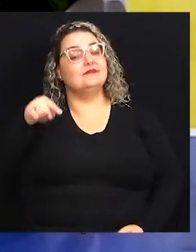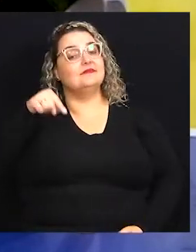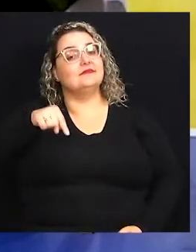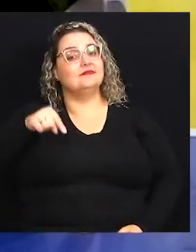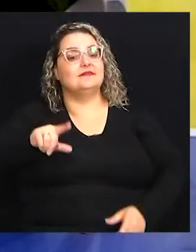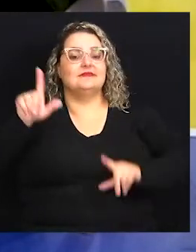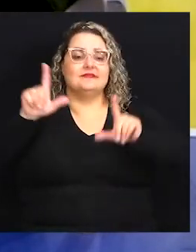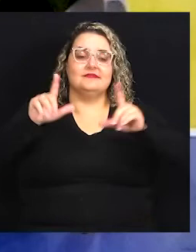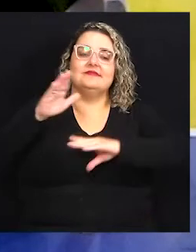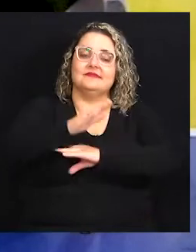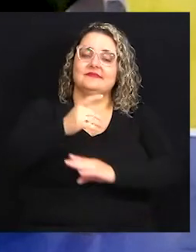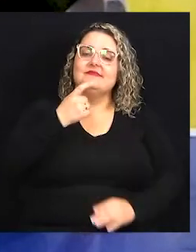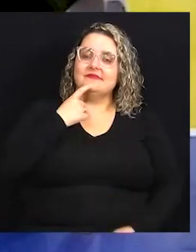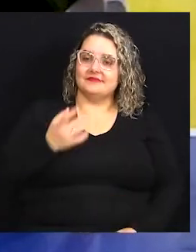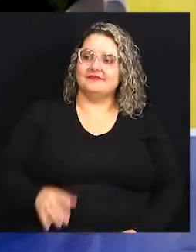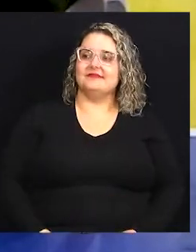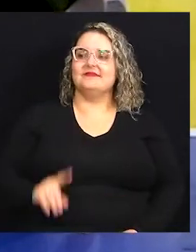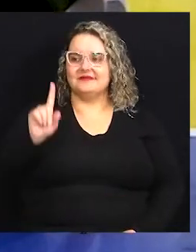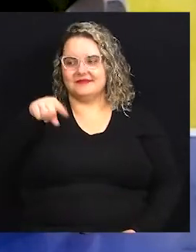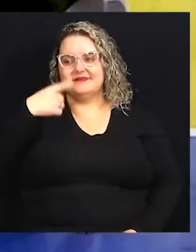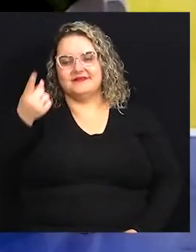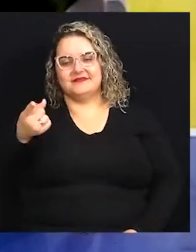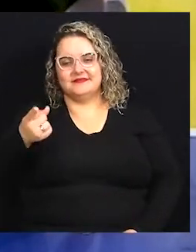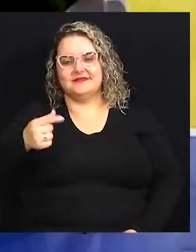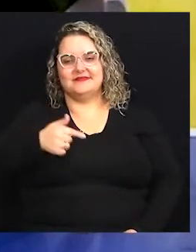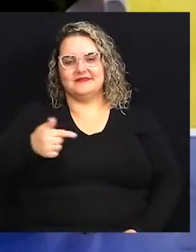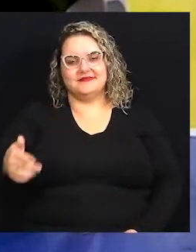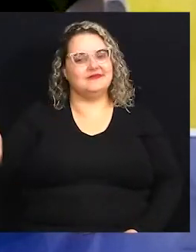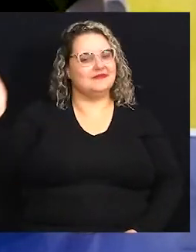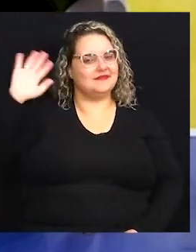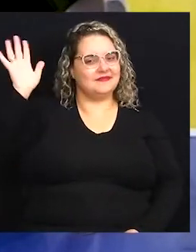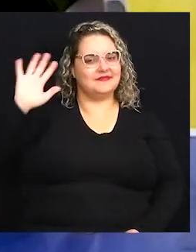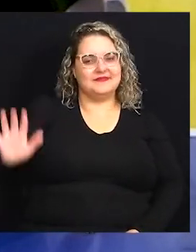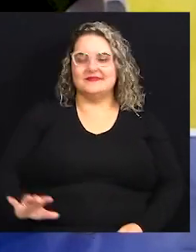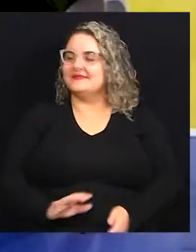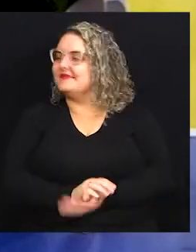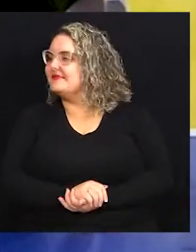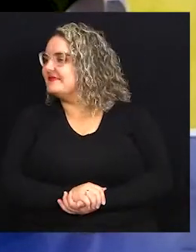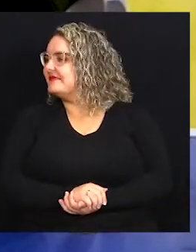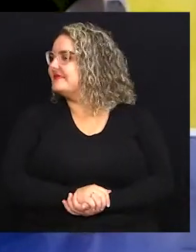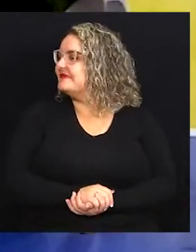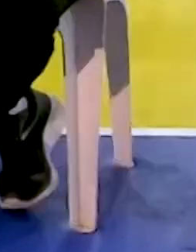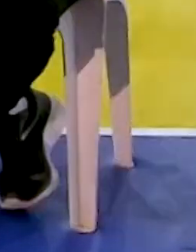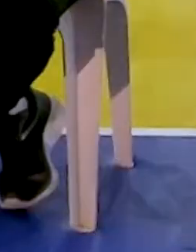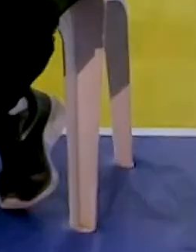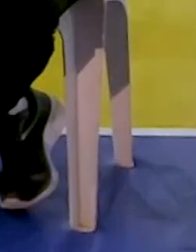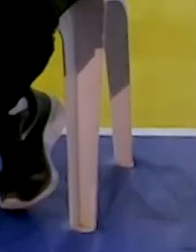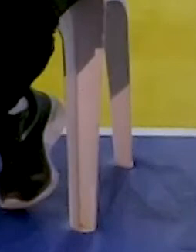audiência. Continue aqui na TV Câmara Campinas e até a próxima semana. Tchau, tchau.